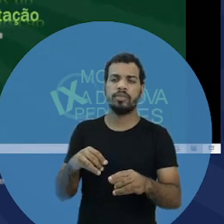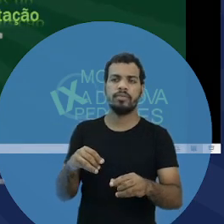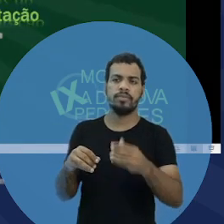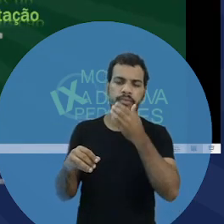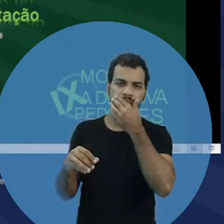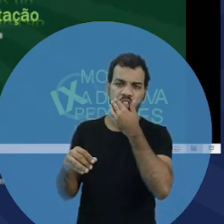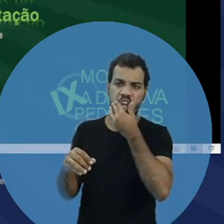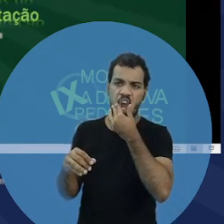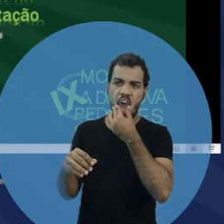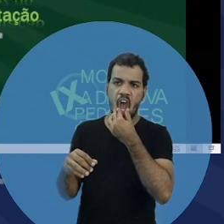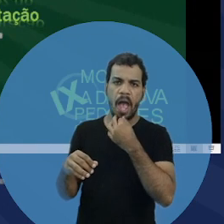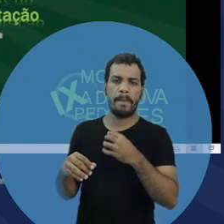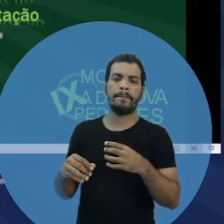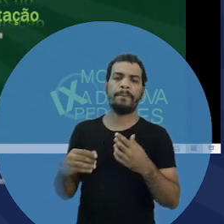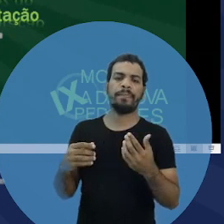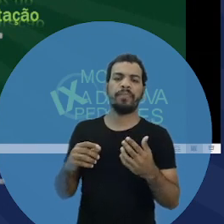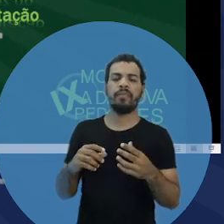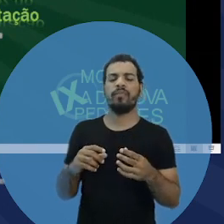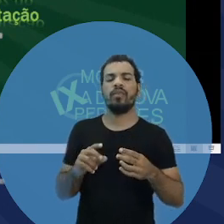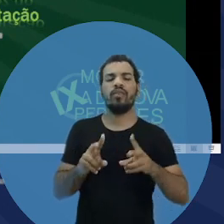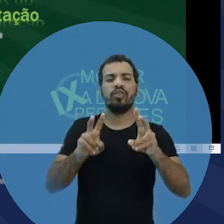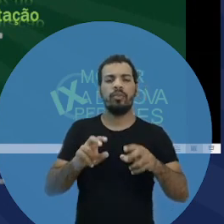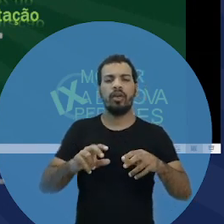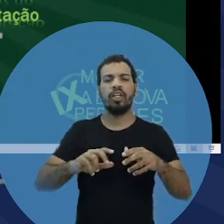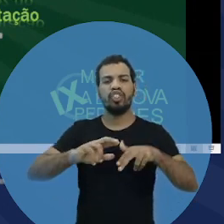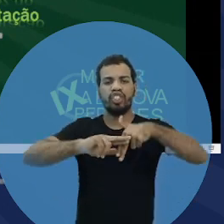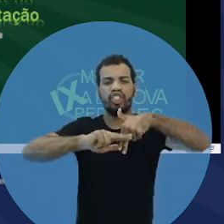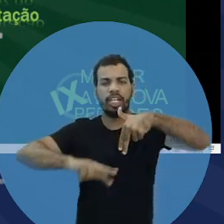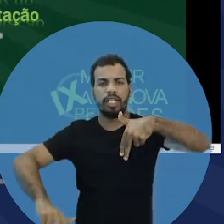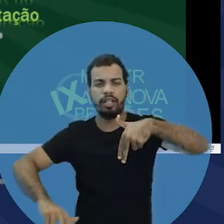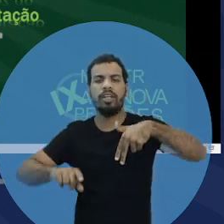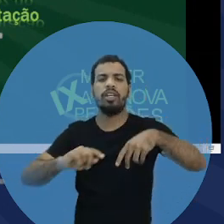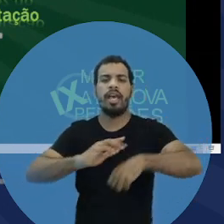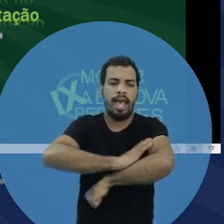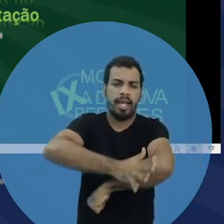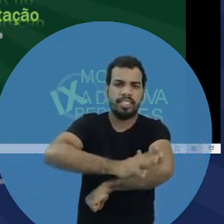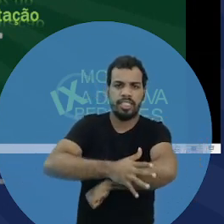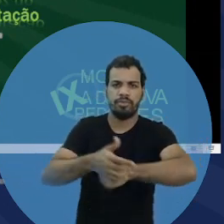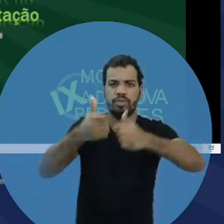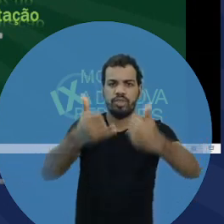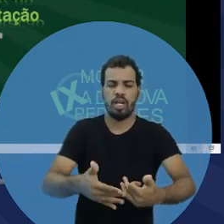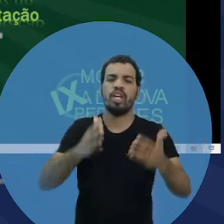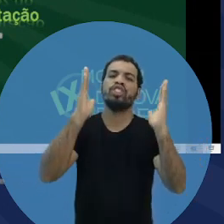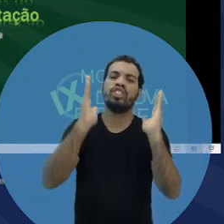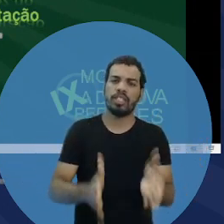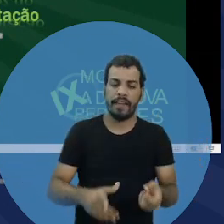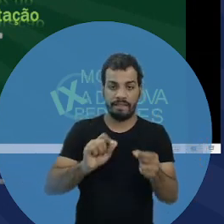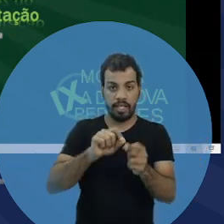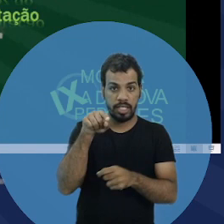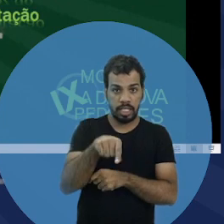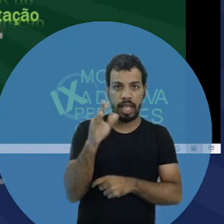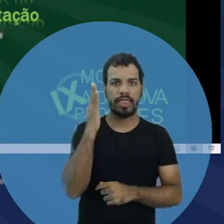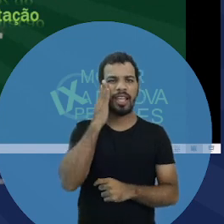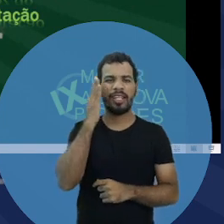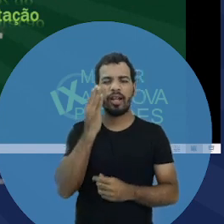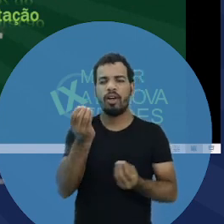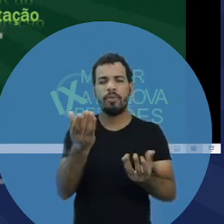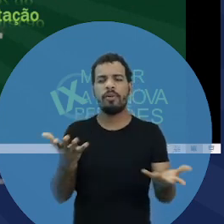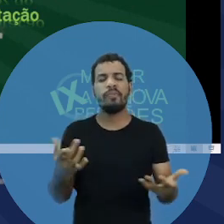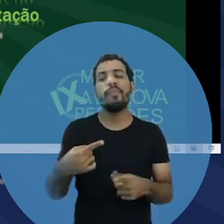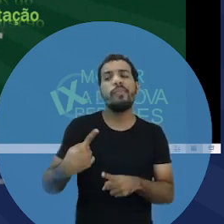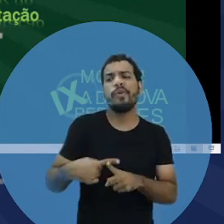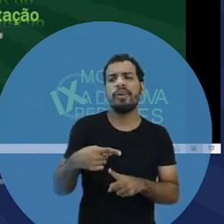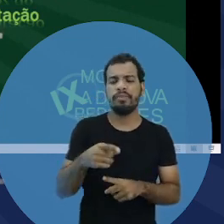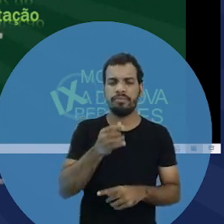a questão do gênero e do racismo, né? Então, a gente trabalhou isso para a gente poder entender, né? Porque se a gente está